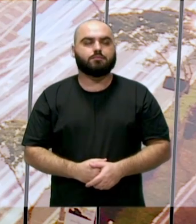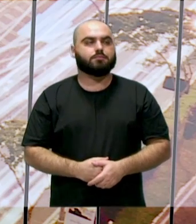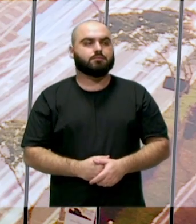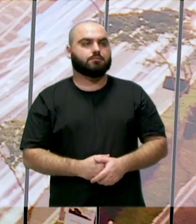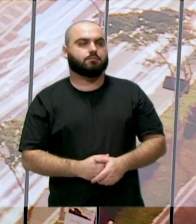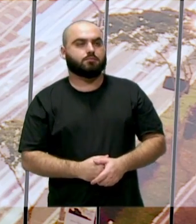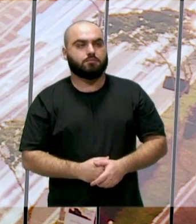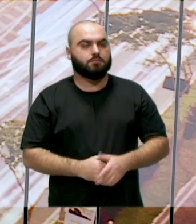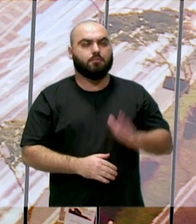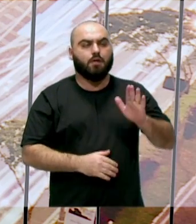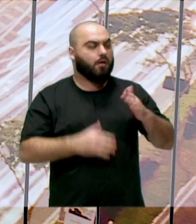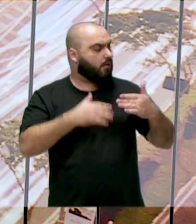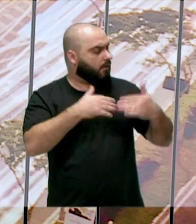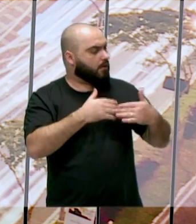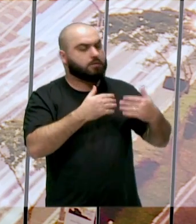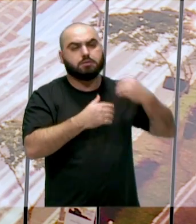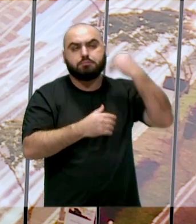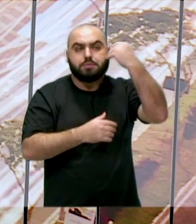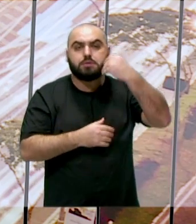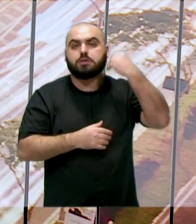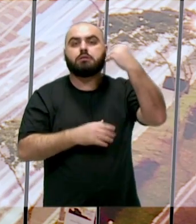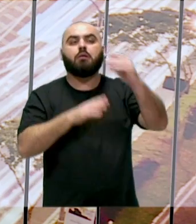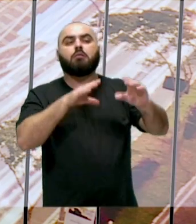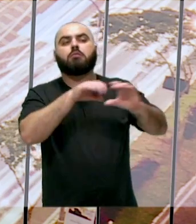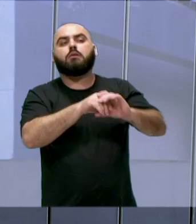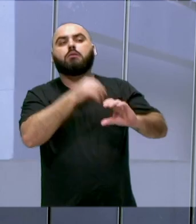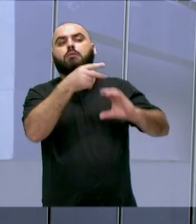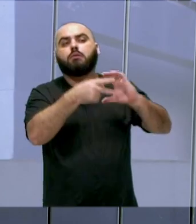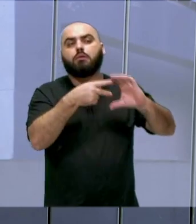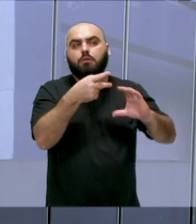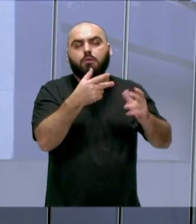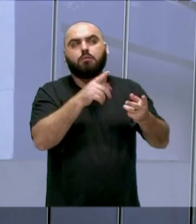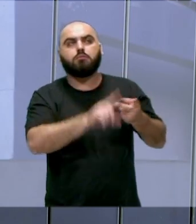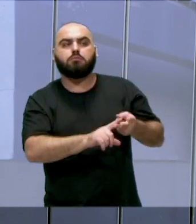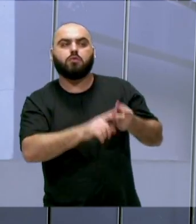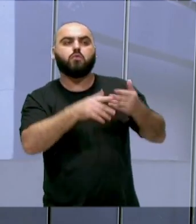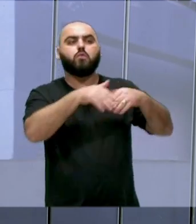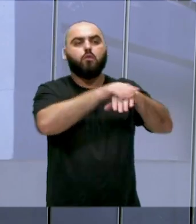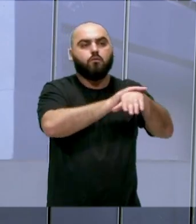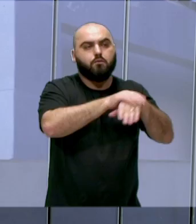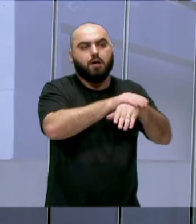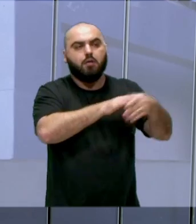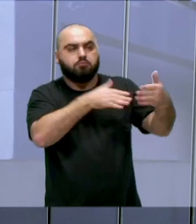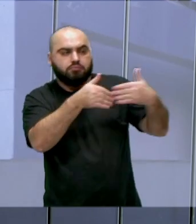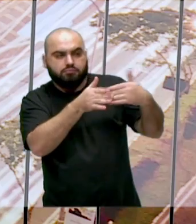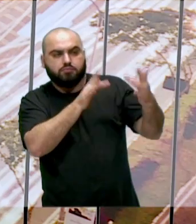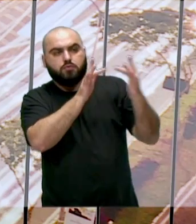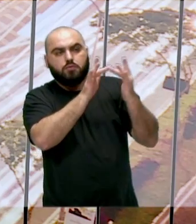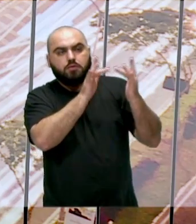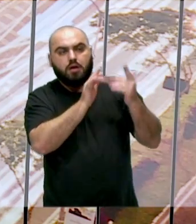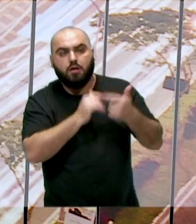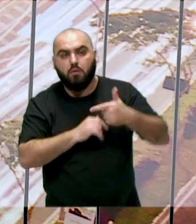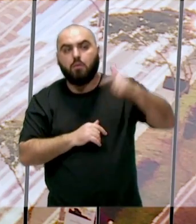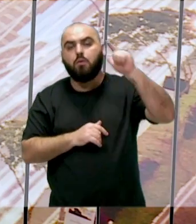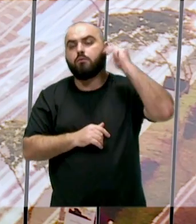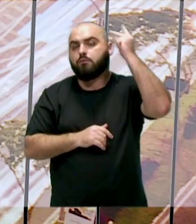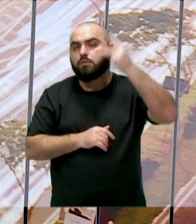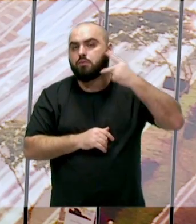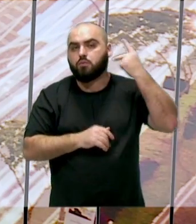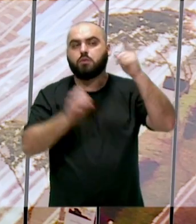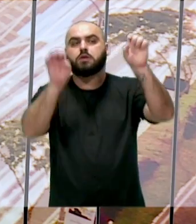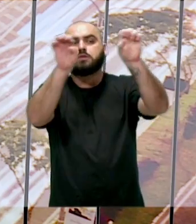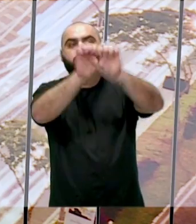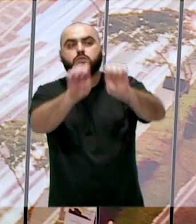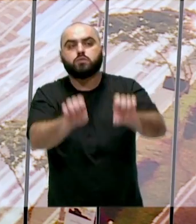legislativo, o diálogo, a convivência com os demais parlamentares, com a estrutura que a